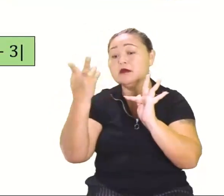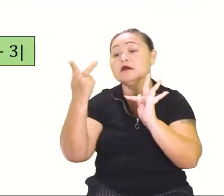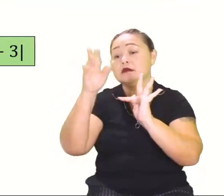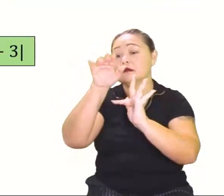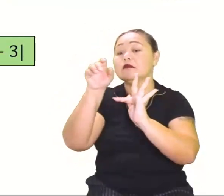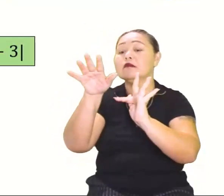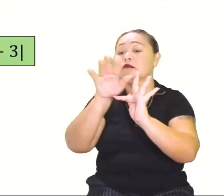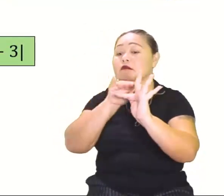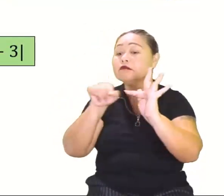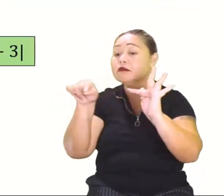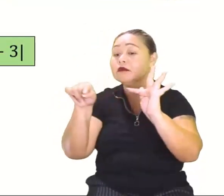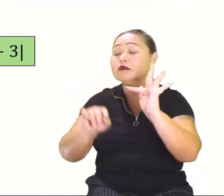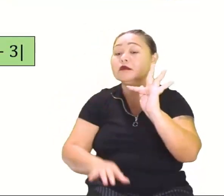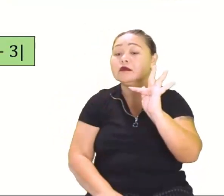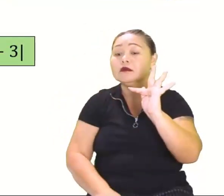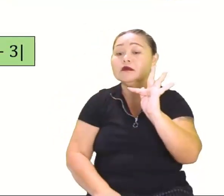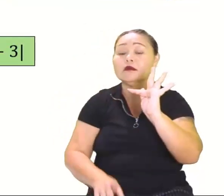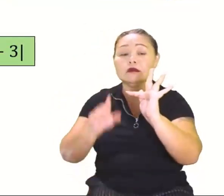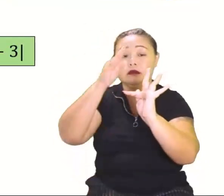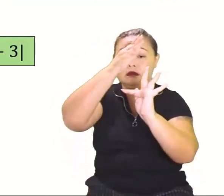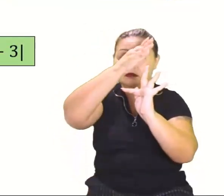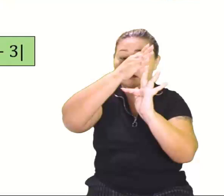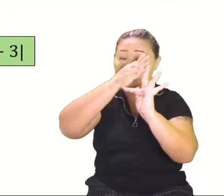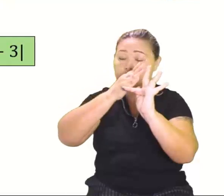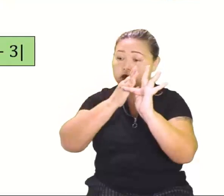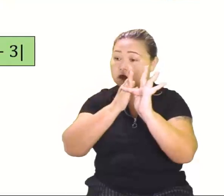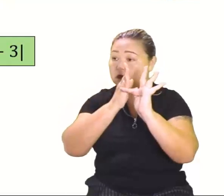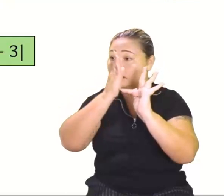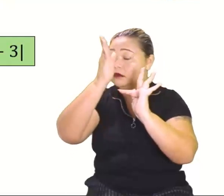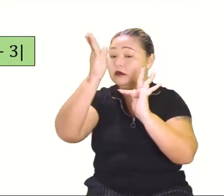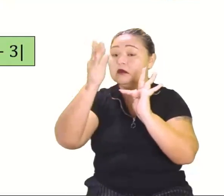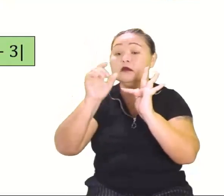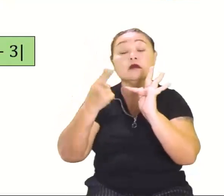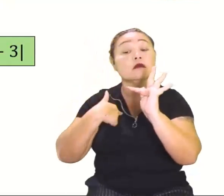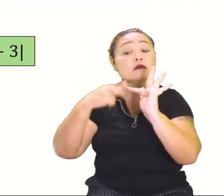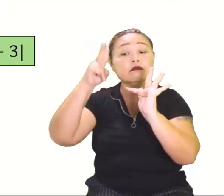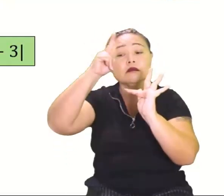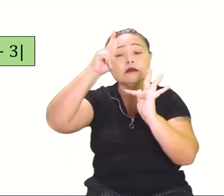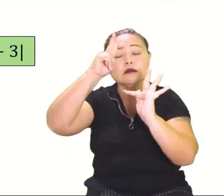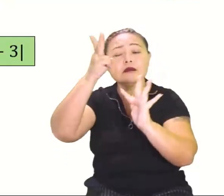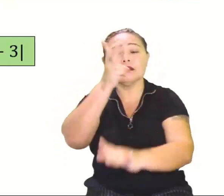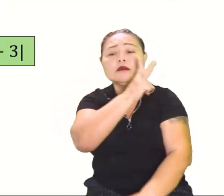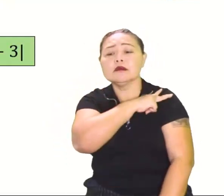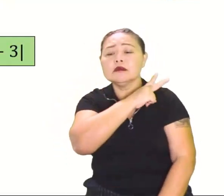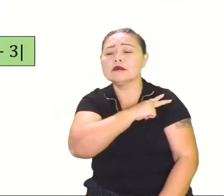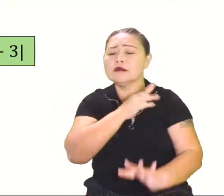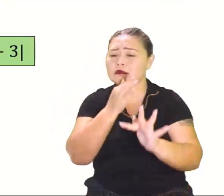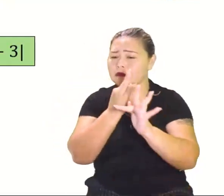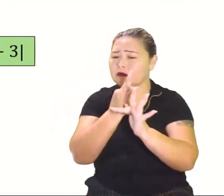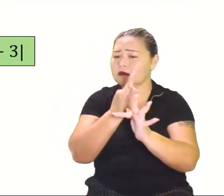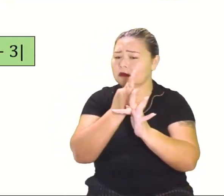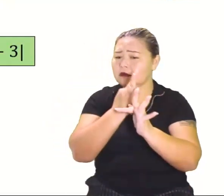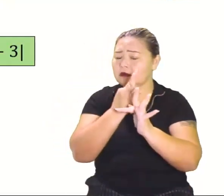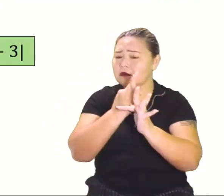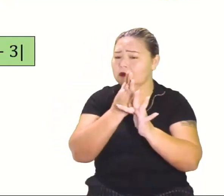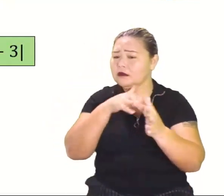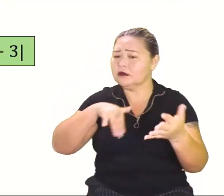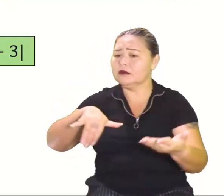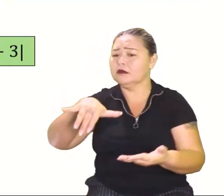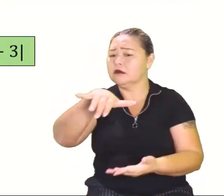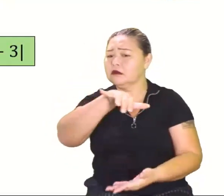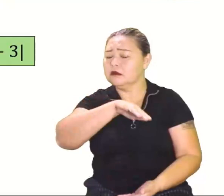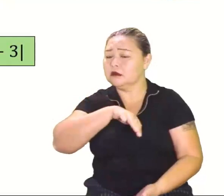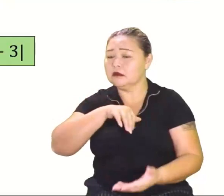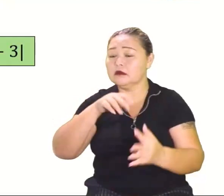da função. Daí você falou refletir, refratar. Eu lembrei do segundo ano, física, quando eles trabalham com a parte